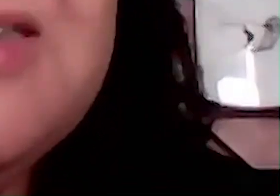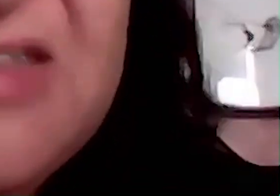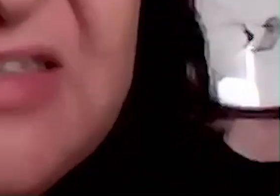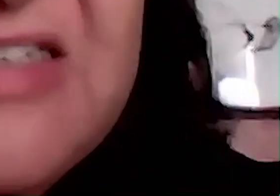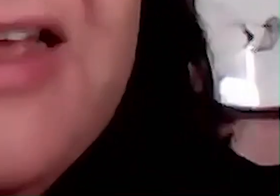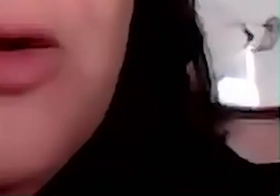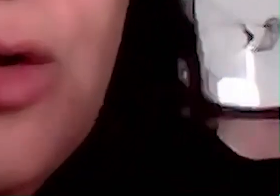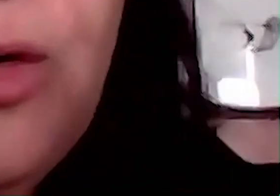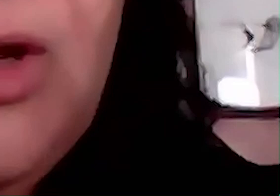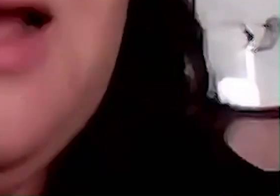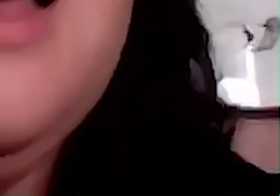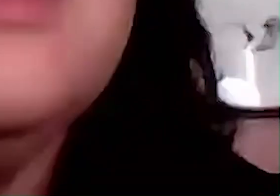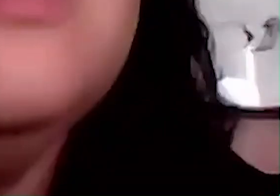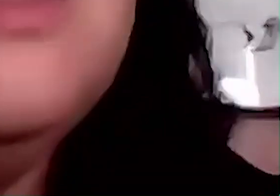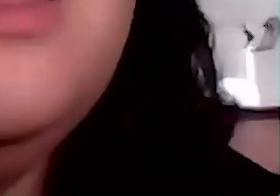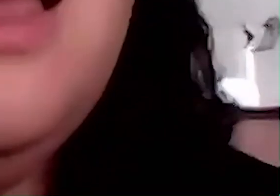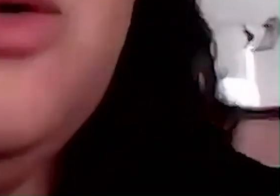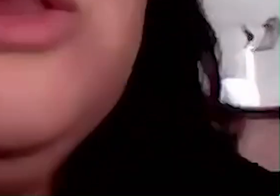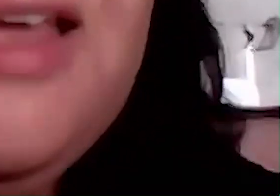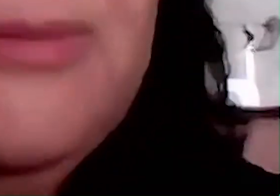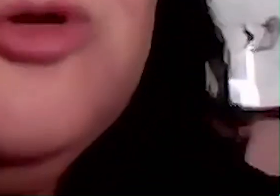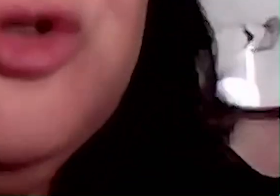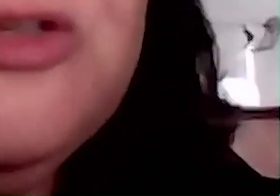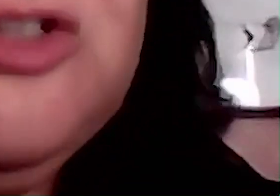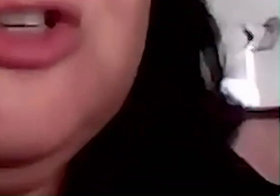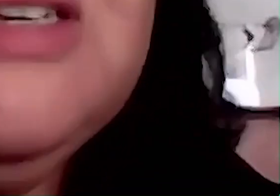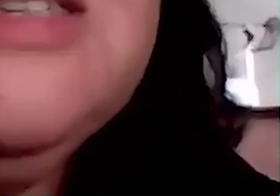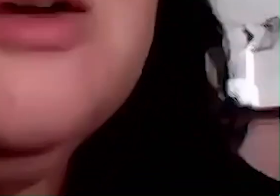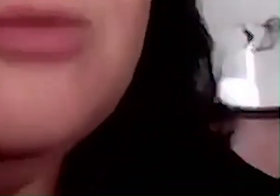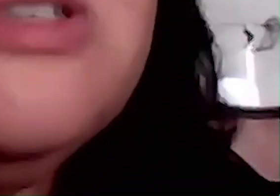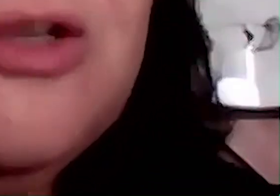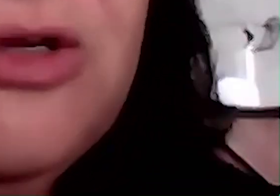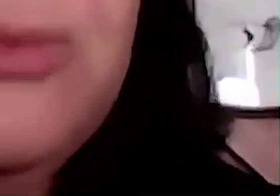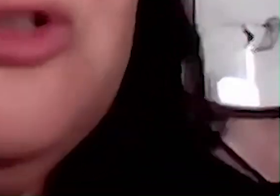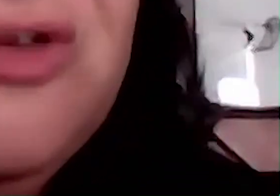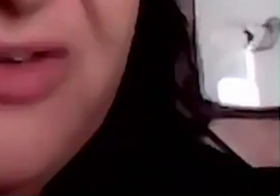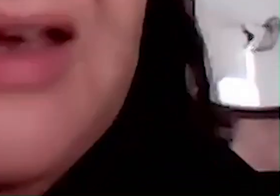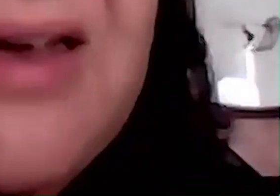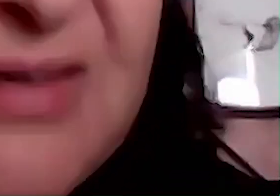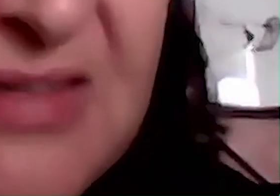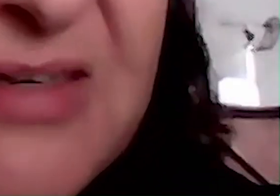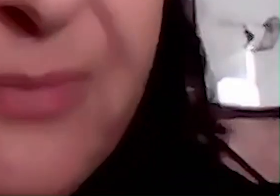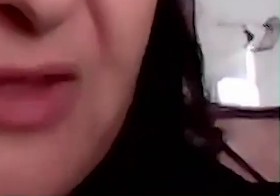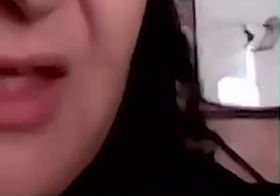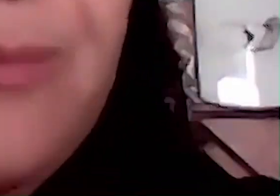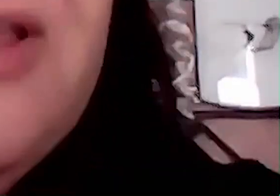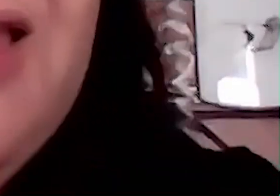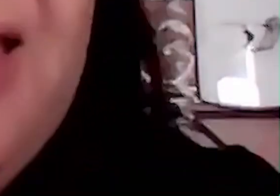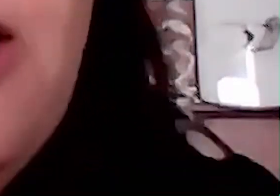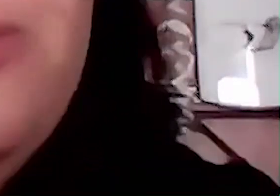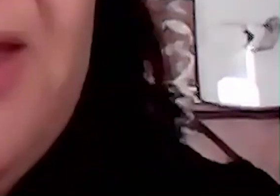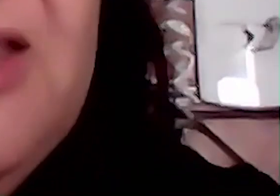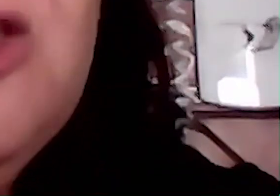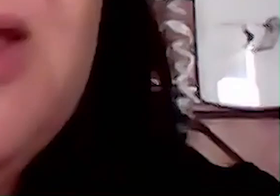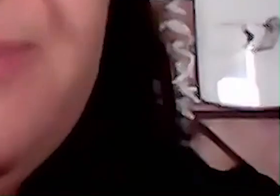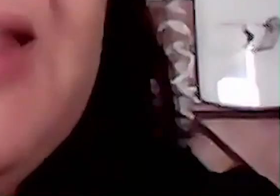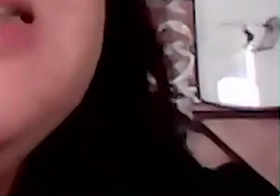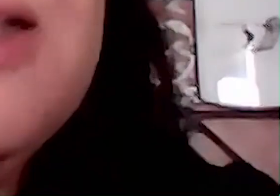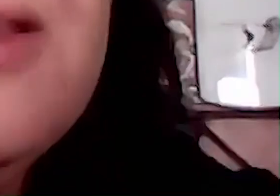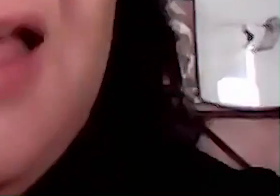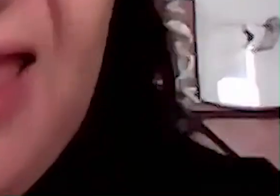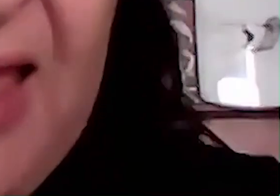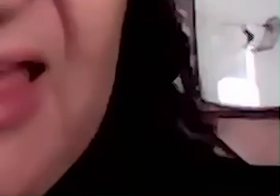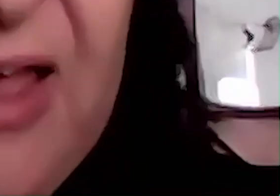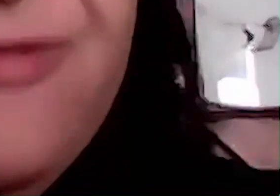não mas ser colocada o termo justiça como sinônimo de Vingança porque realmente a